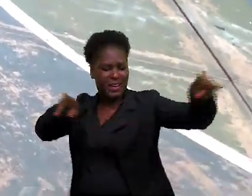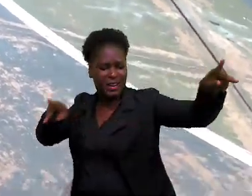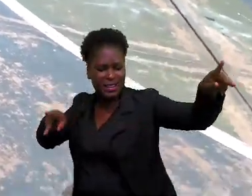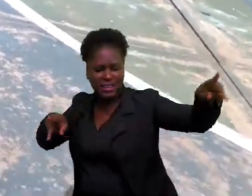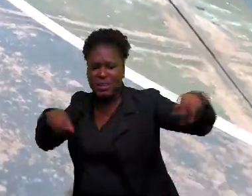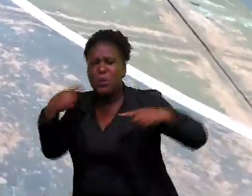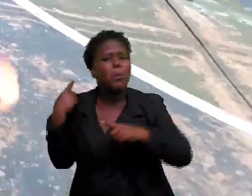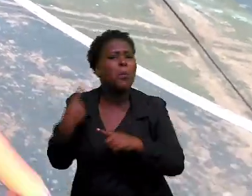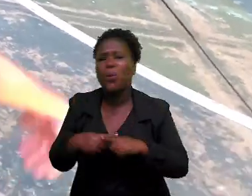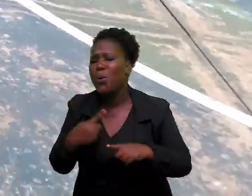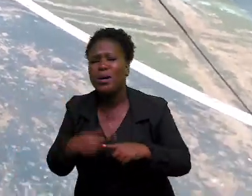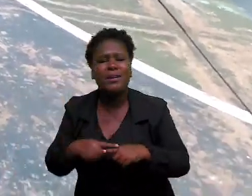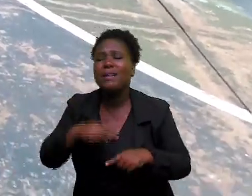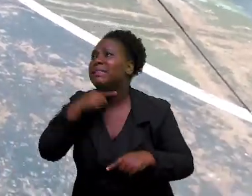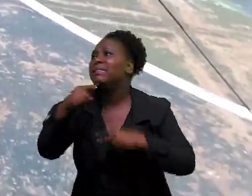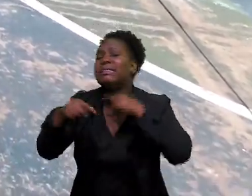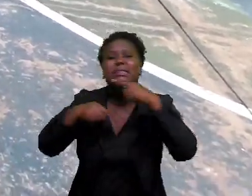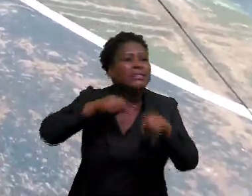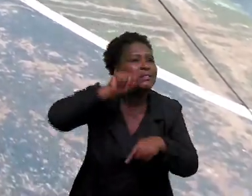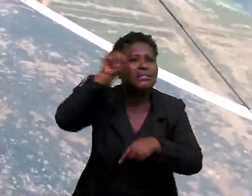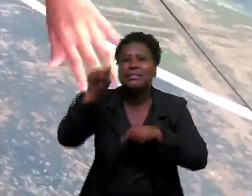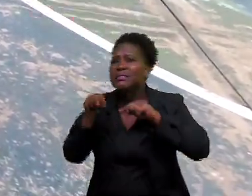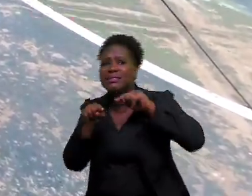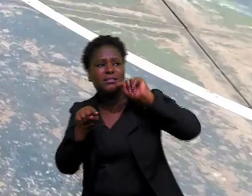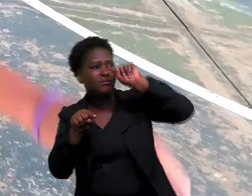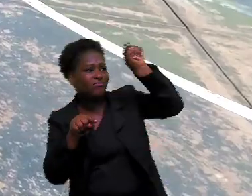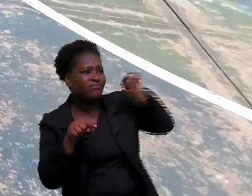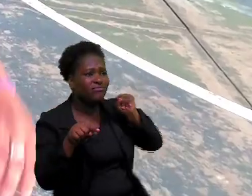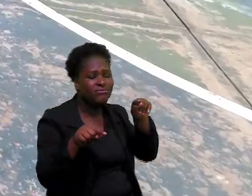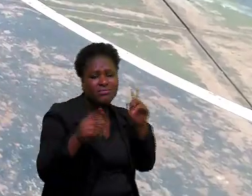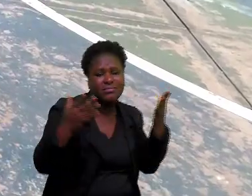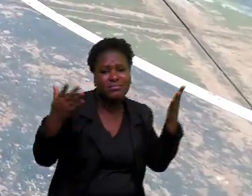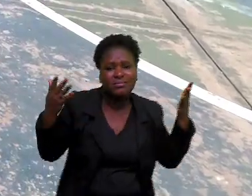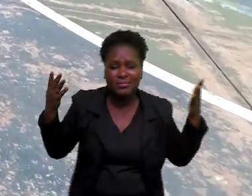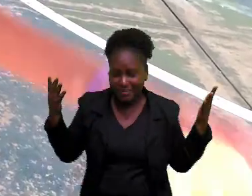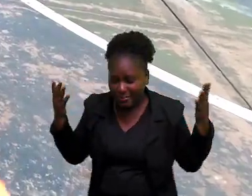será como um grande homem deve.